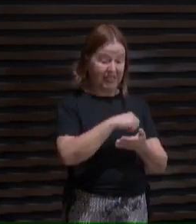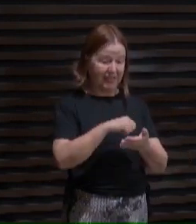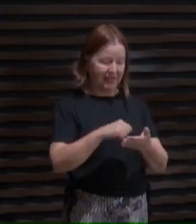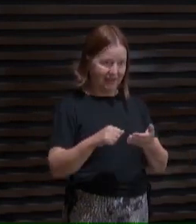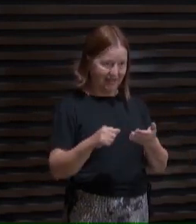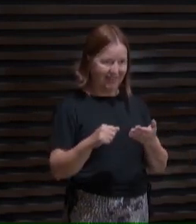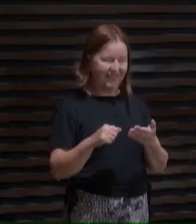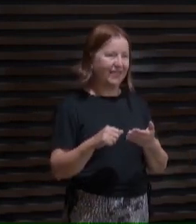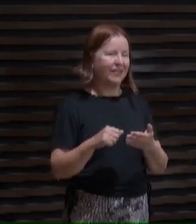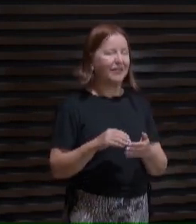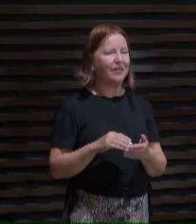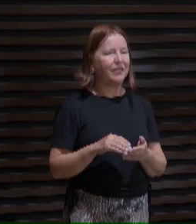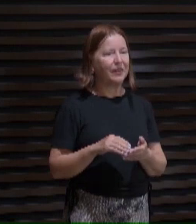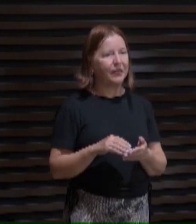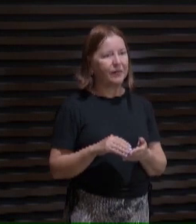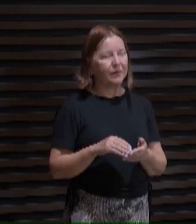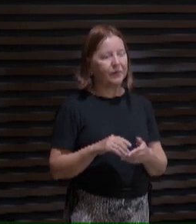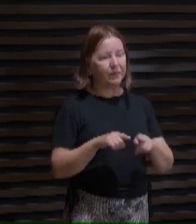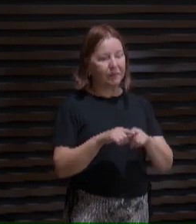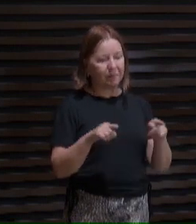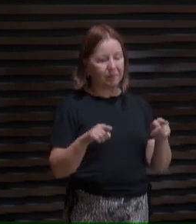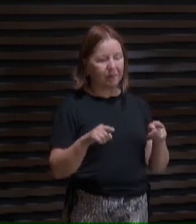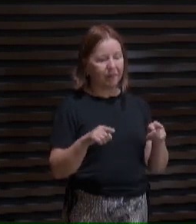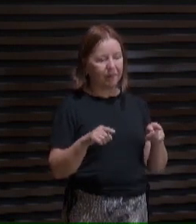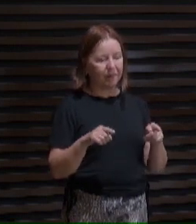exagero nisso aqui.